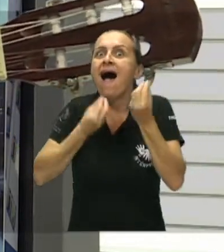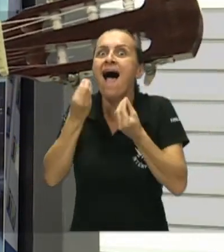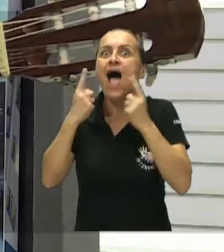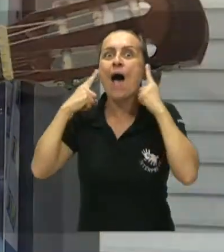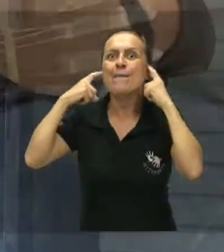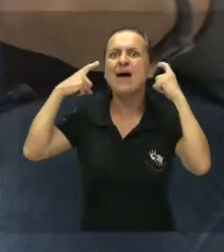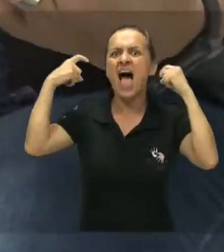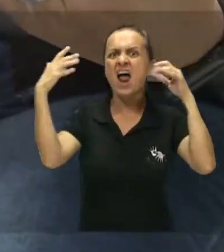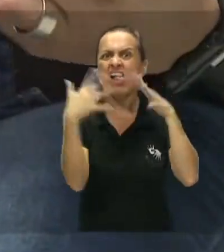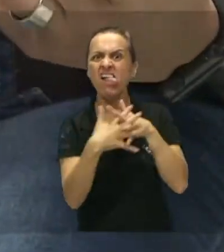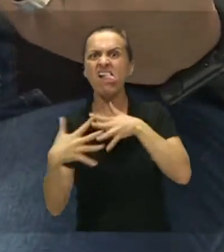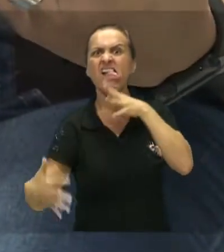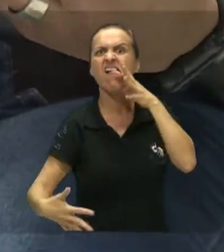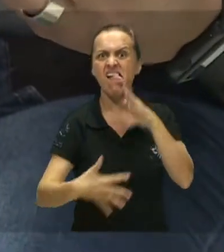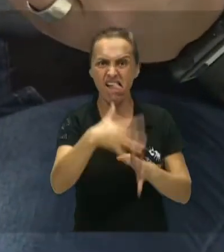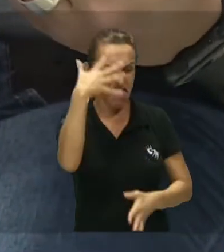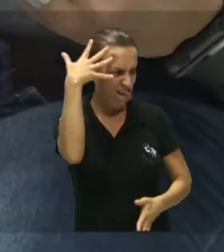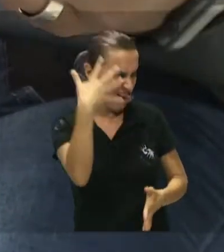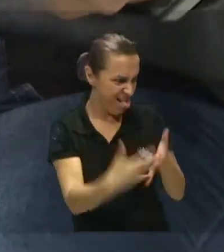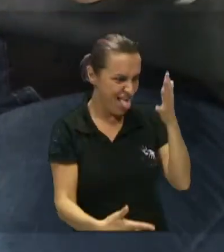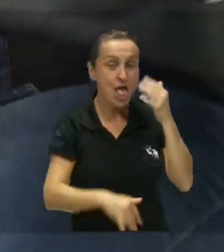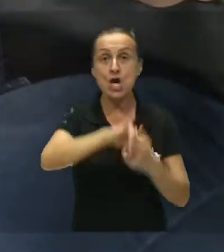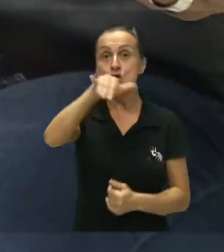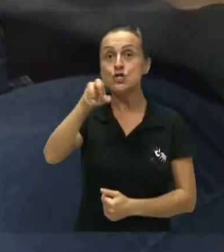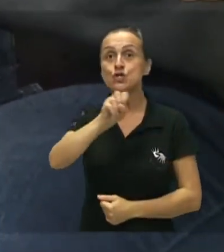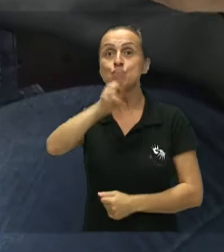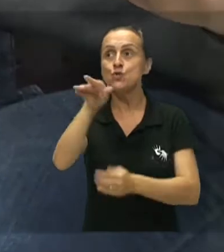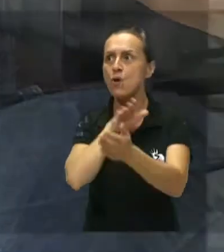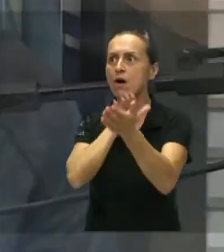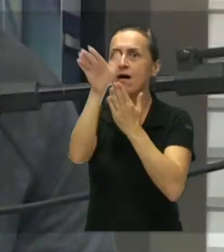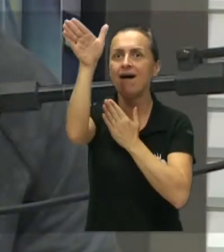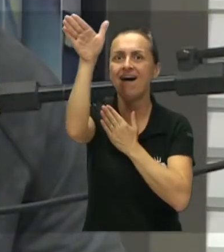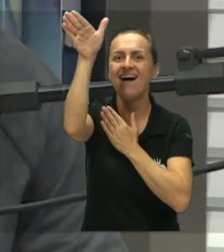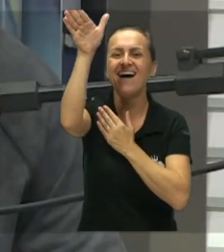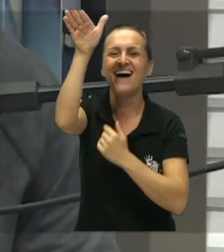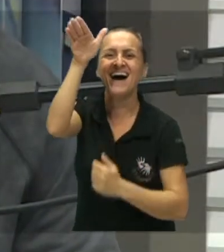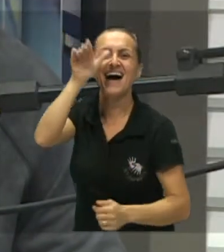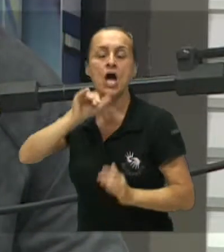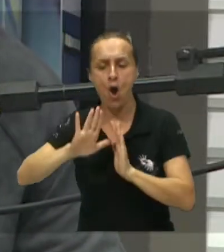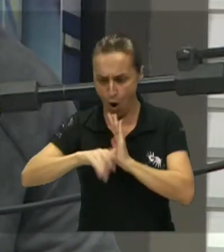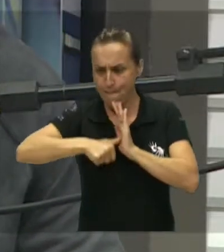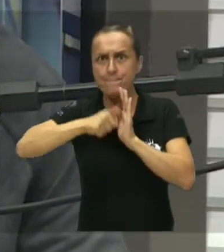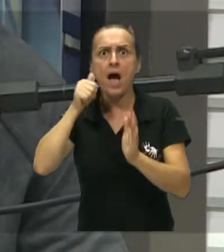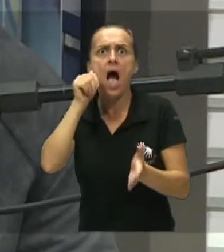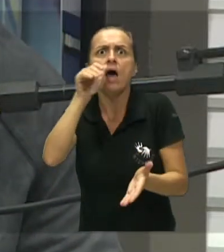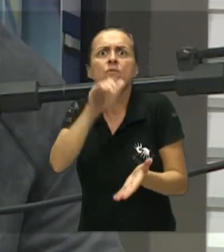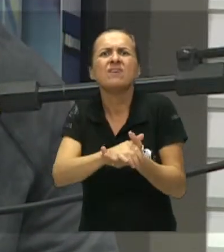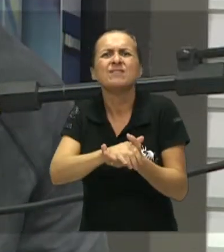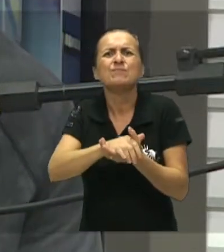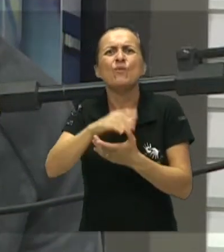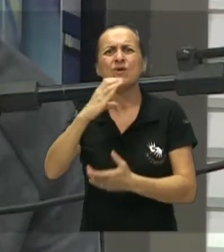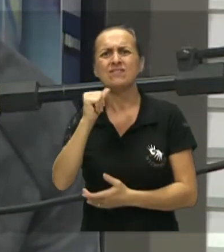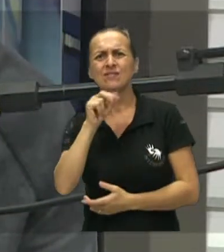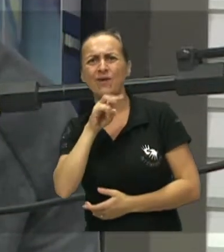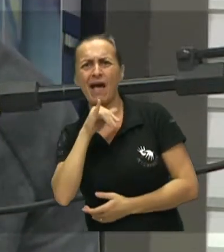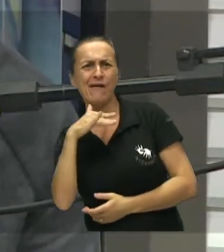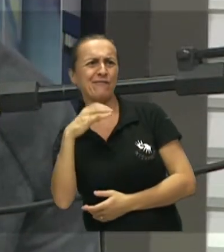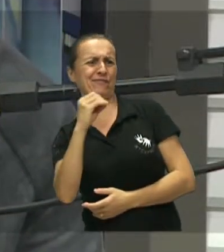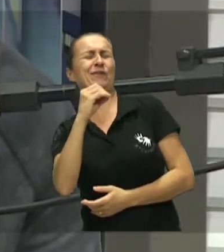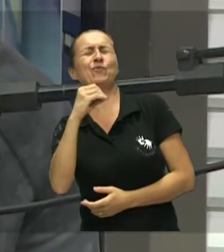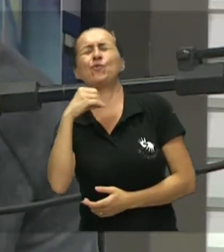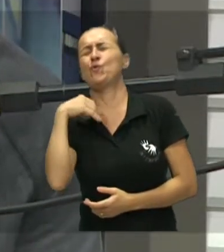barulho e confusão que até o João saiu de fino de lá. Ainda roubaram a mulher do Cavico, foi